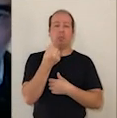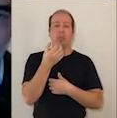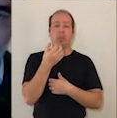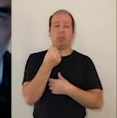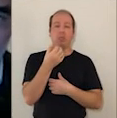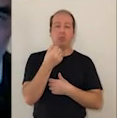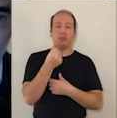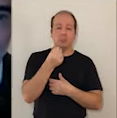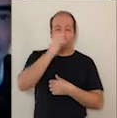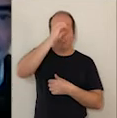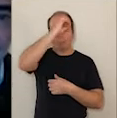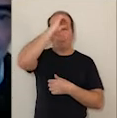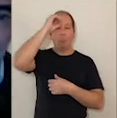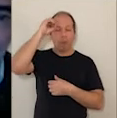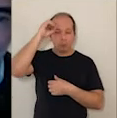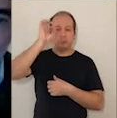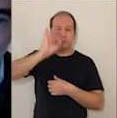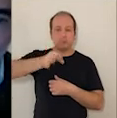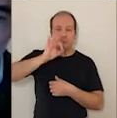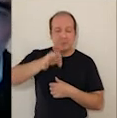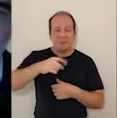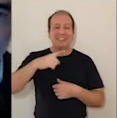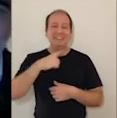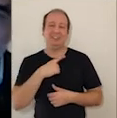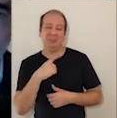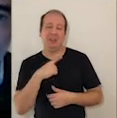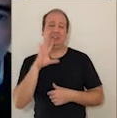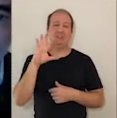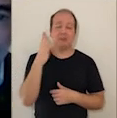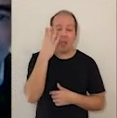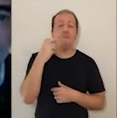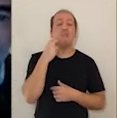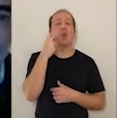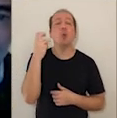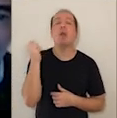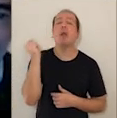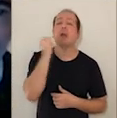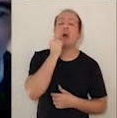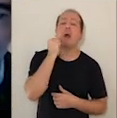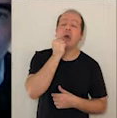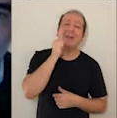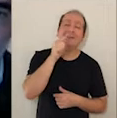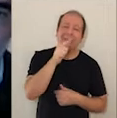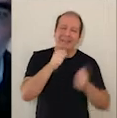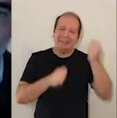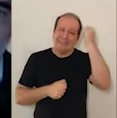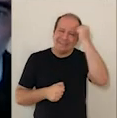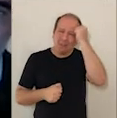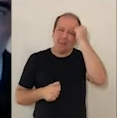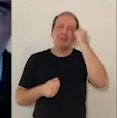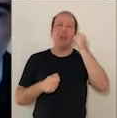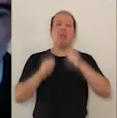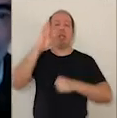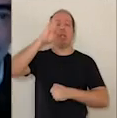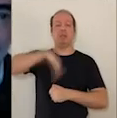bradam inocência. Tivesse o causador vergonha na cara, iria se arrepender de sua cruel